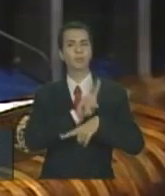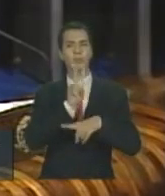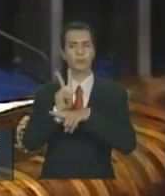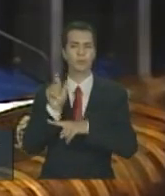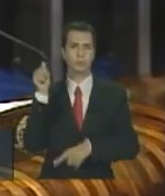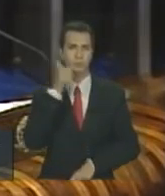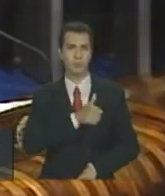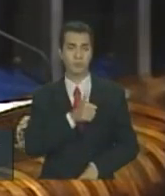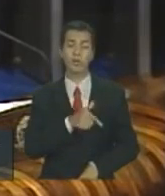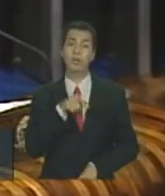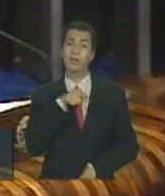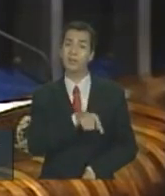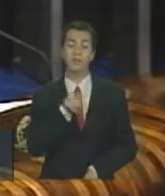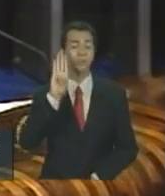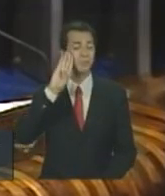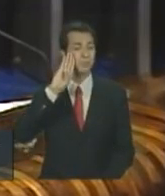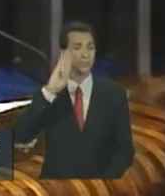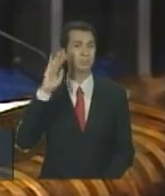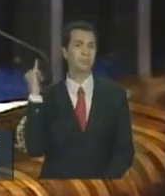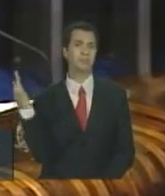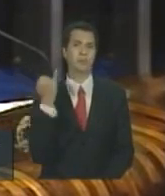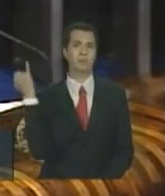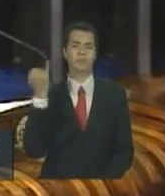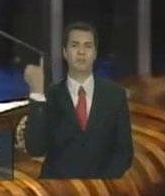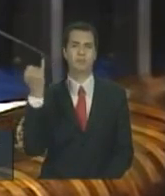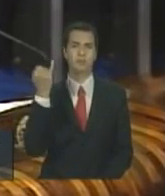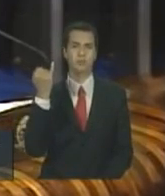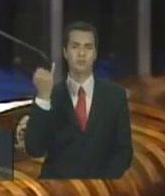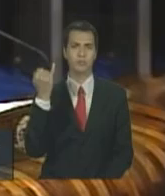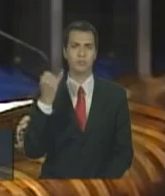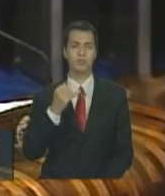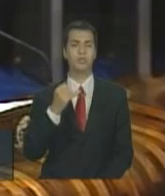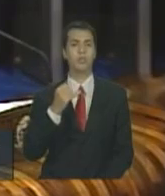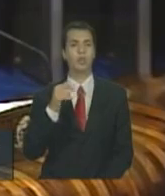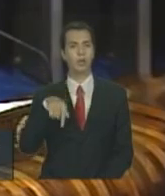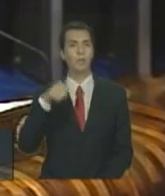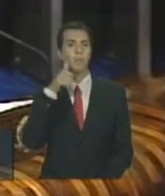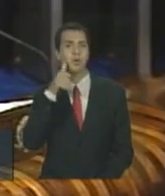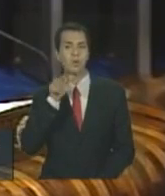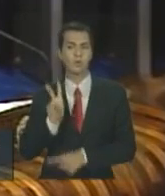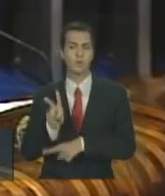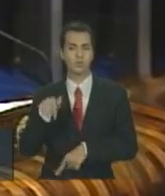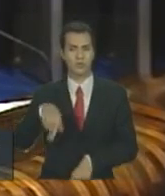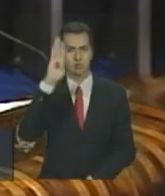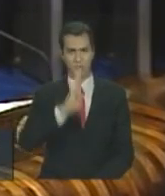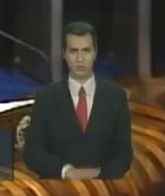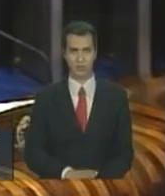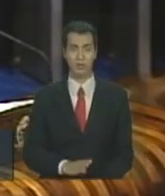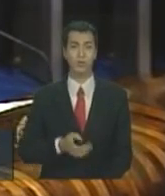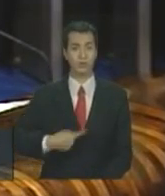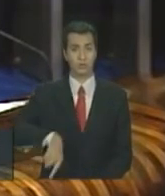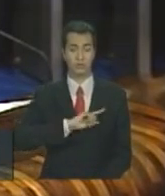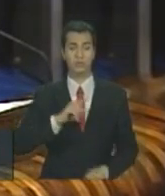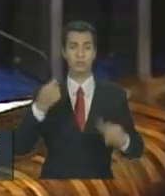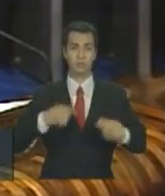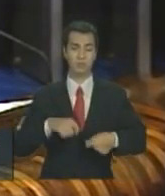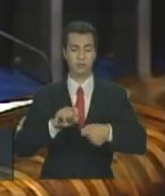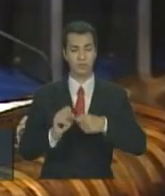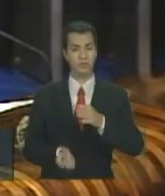um dos maiores objetivos da questão de gênero no Brasil. Nós temos de